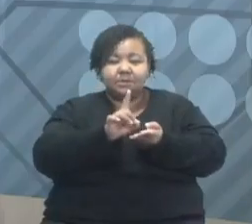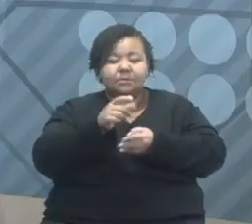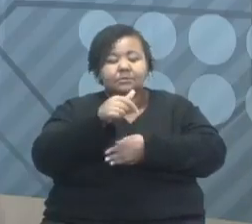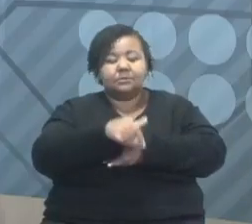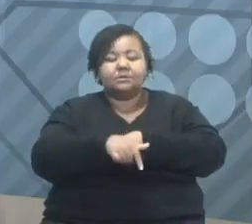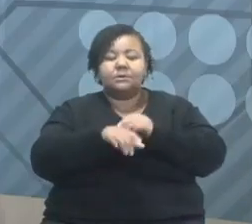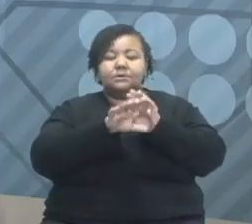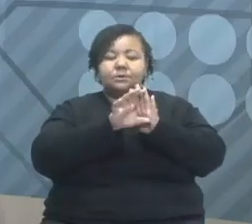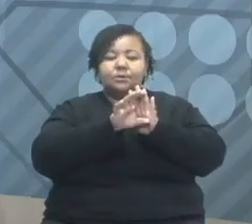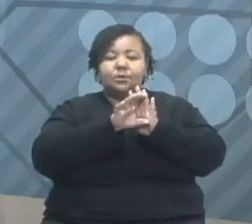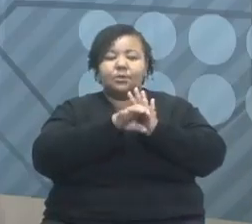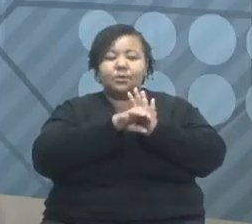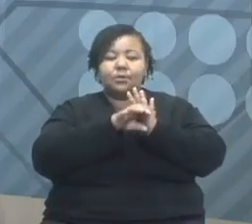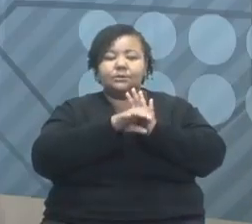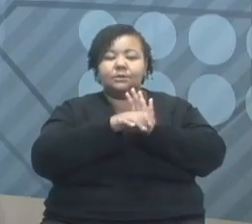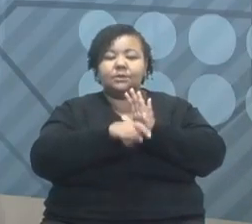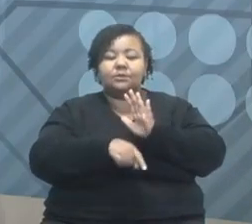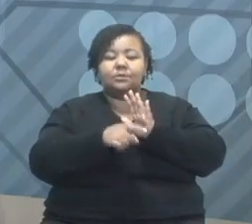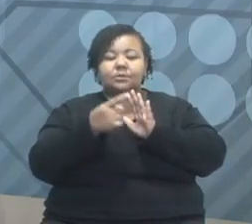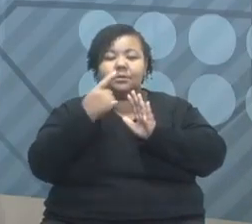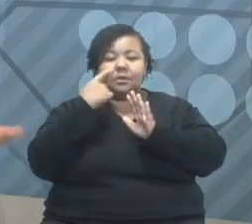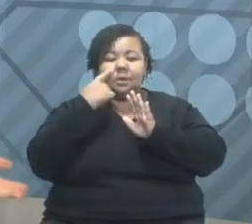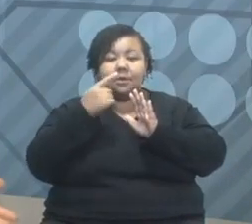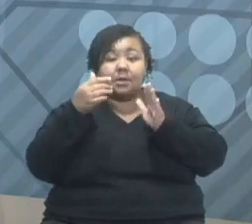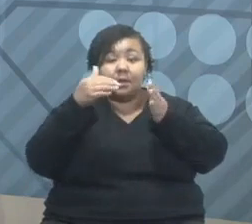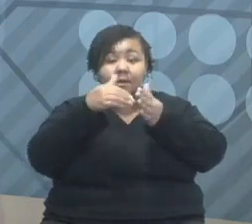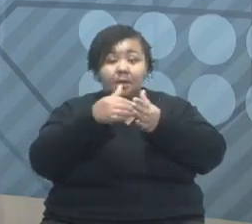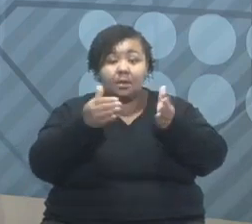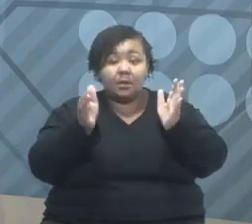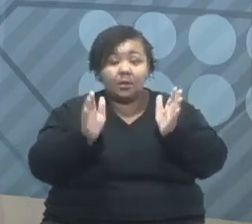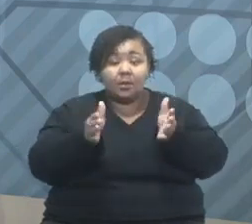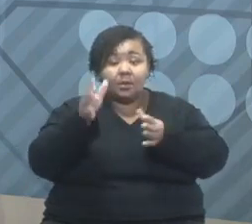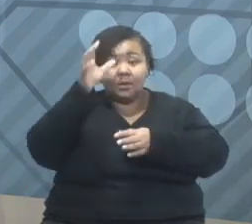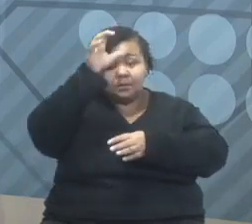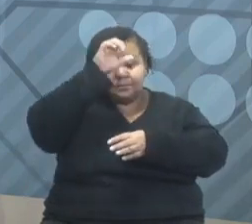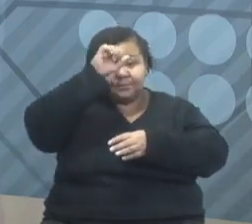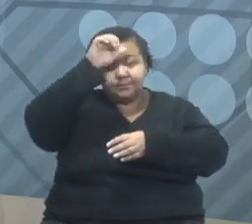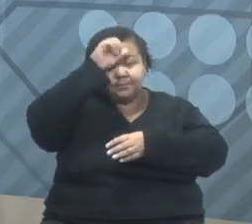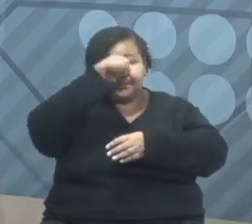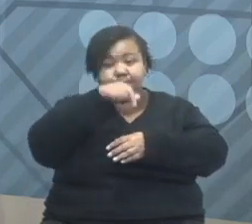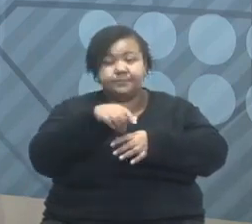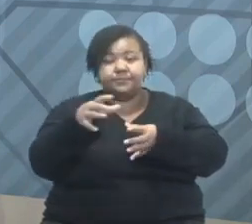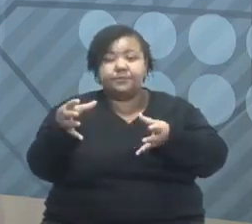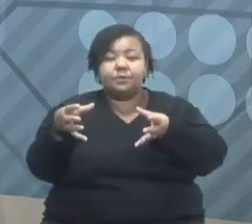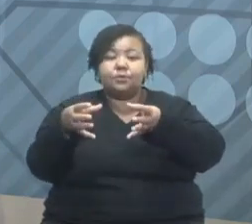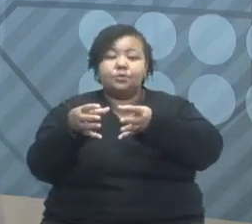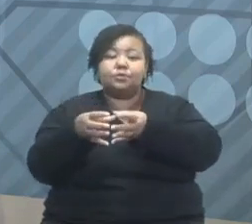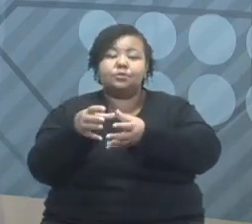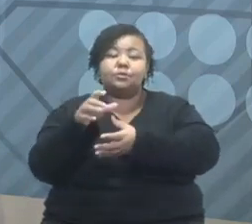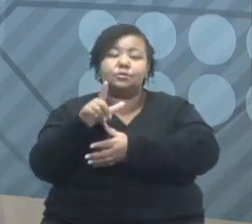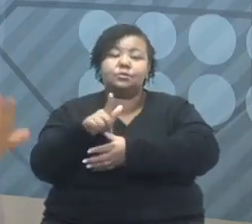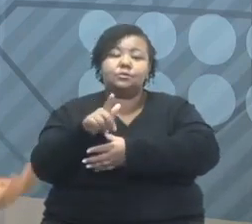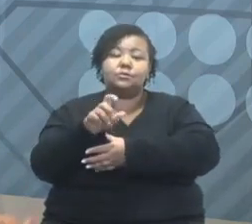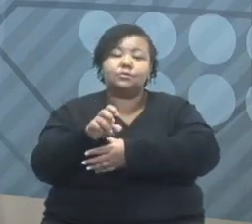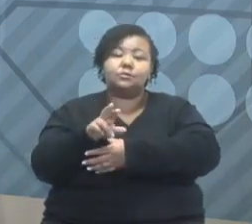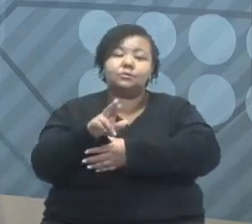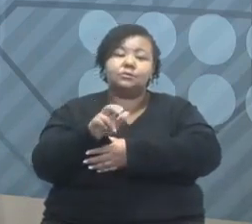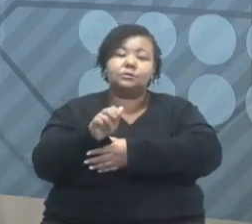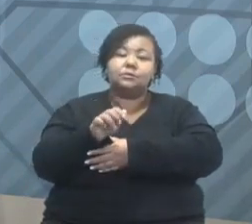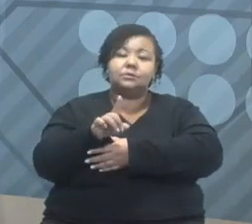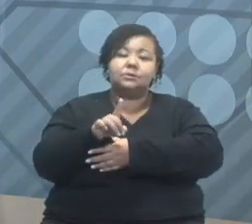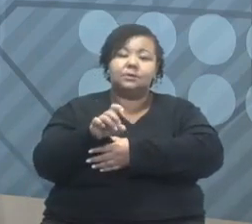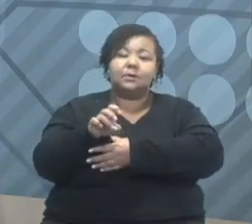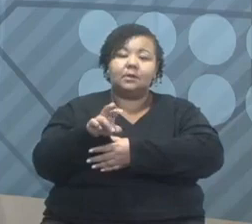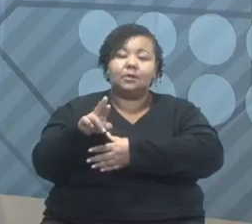conceito, ele vai fazer uso dos conceitos que vimos até o momento da nossa aula, de conjunto gerador, que refere-se ao conceito de